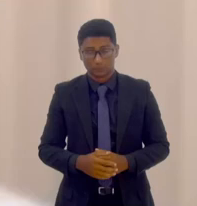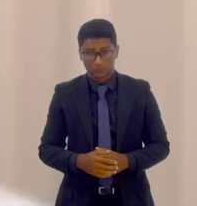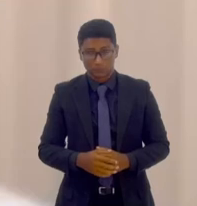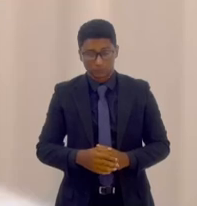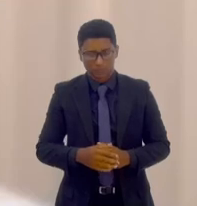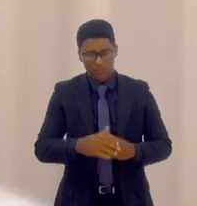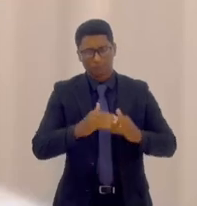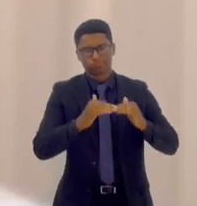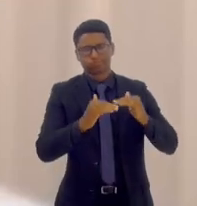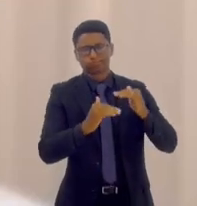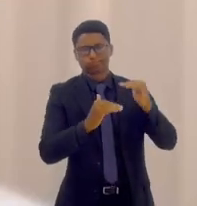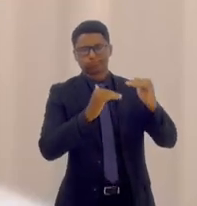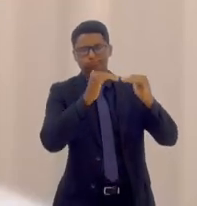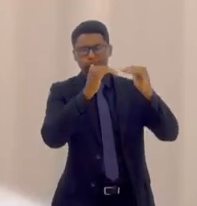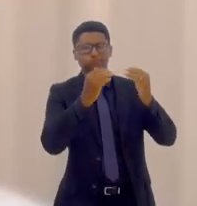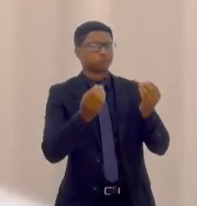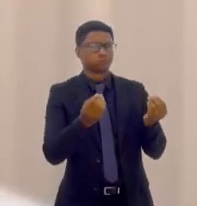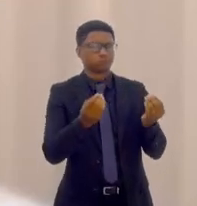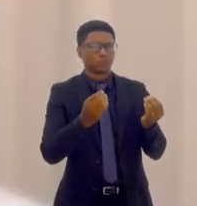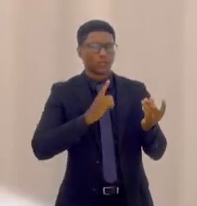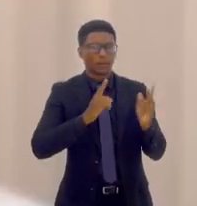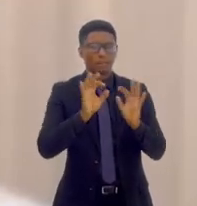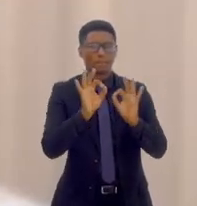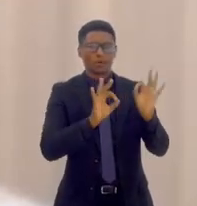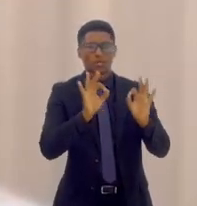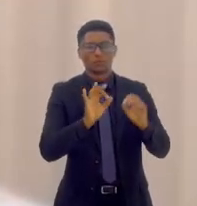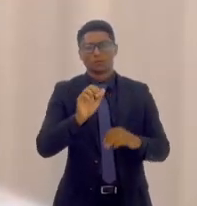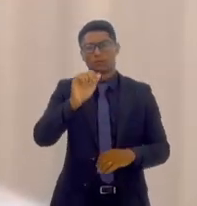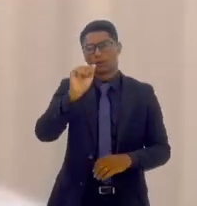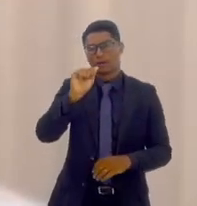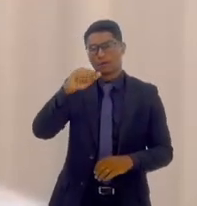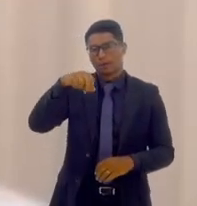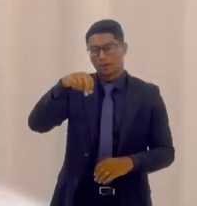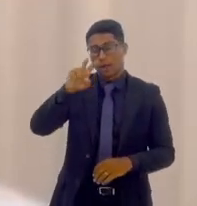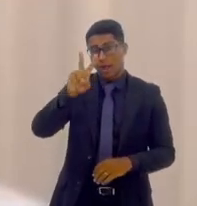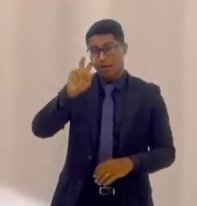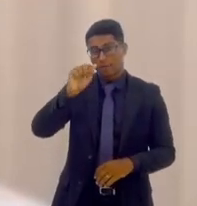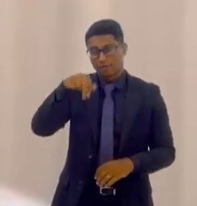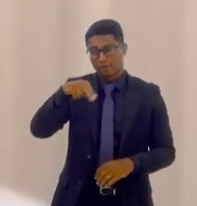a gente tem desenvolvido por meio do nosso projeto Avança,